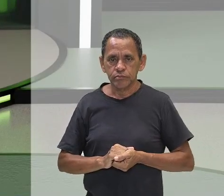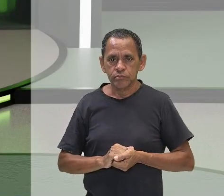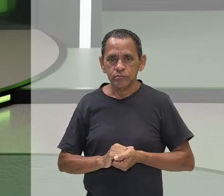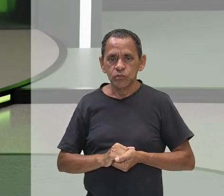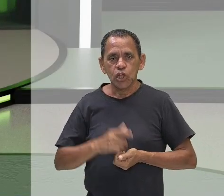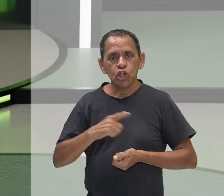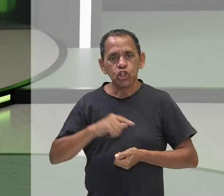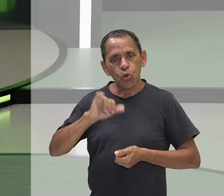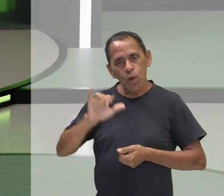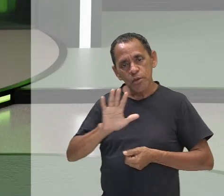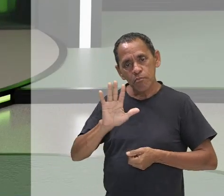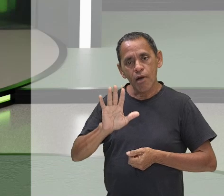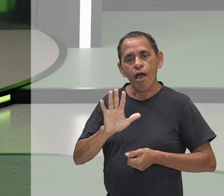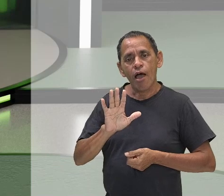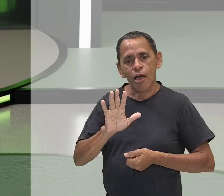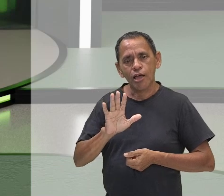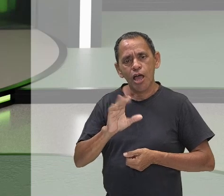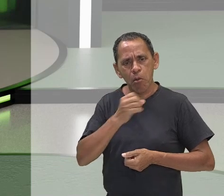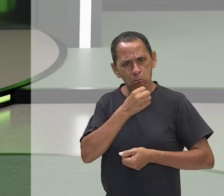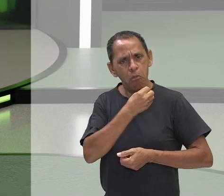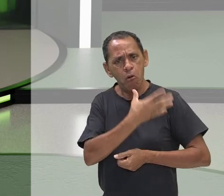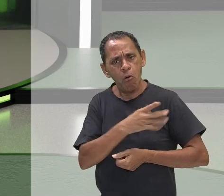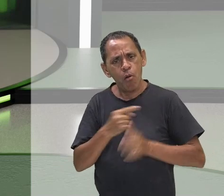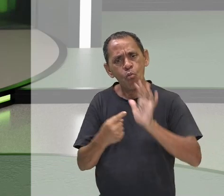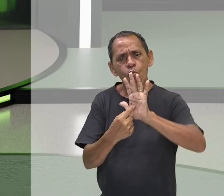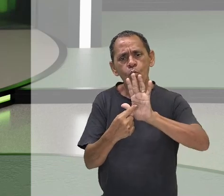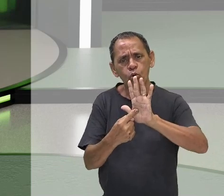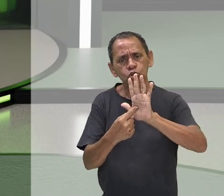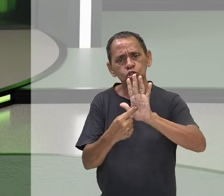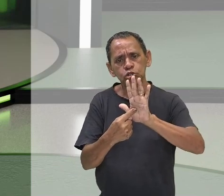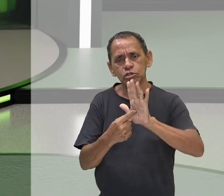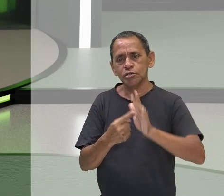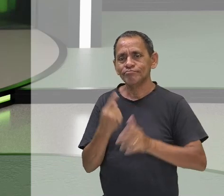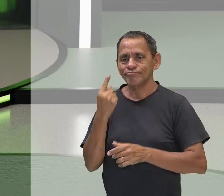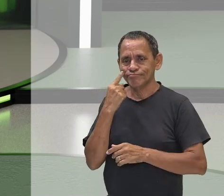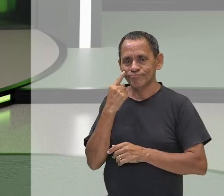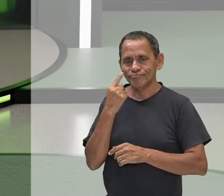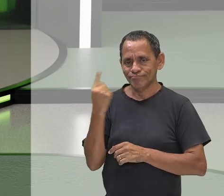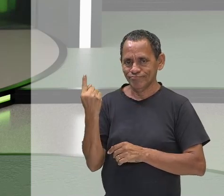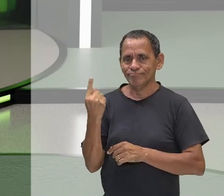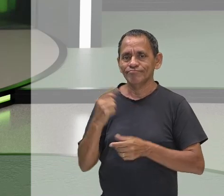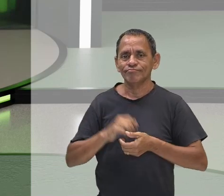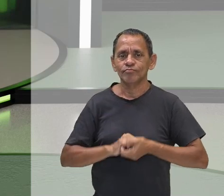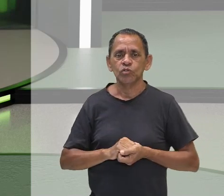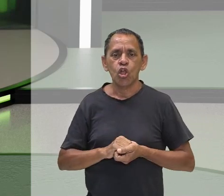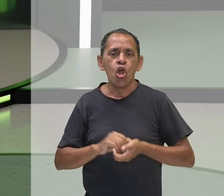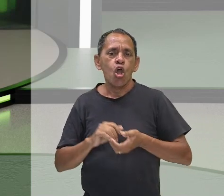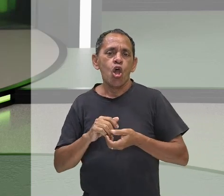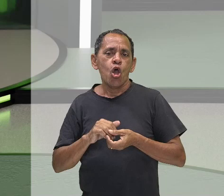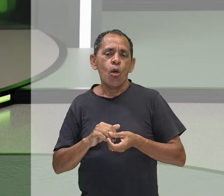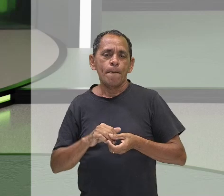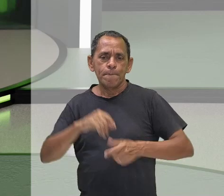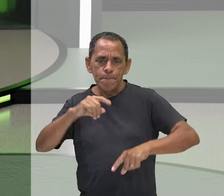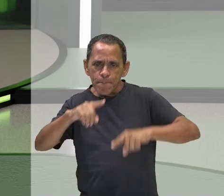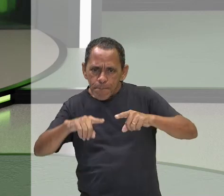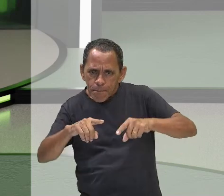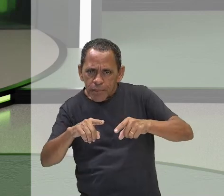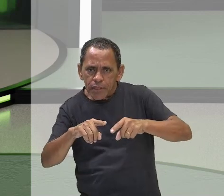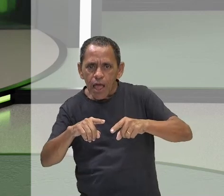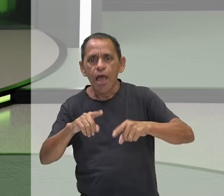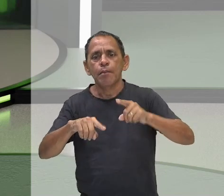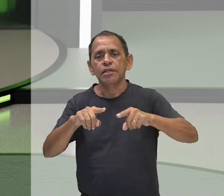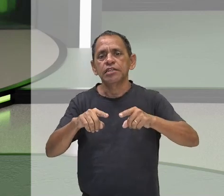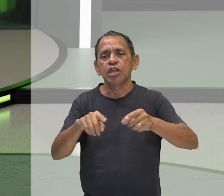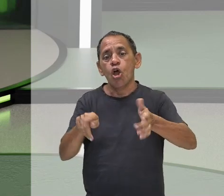uma imagem ideal mostrando o aparelho reprodutor feminino, né? Os órgãos internos, se